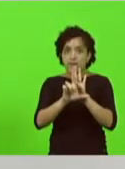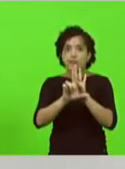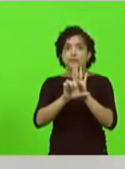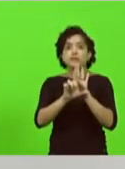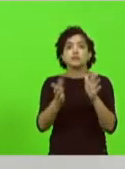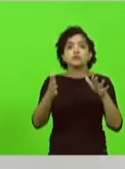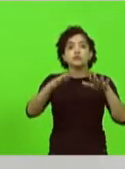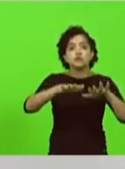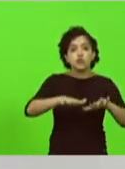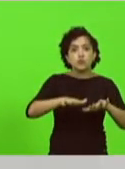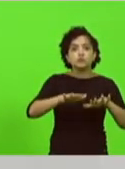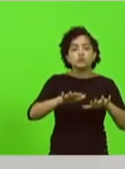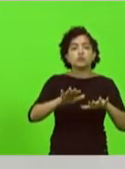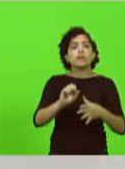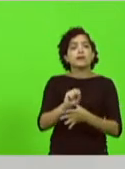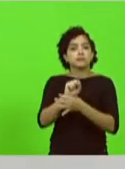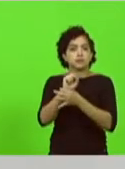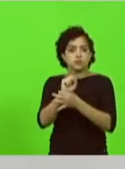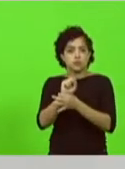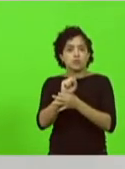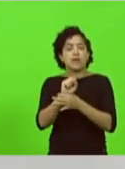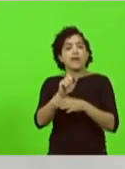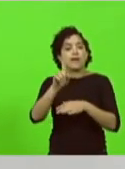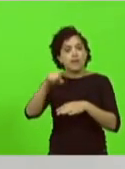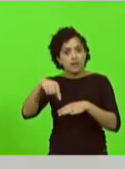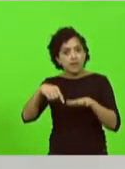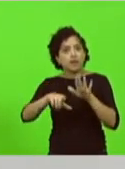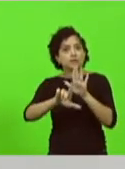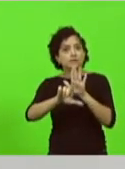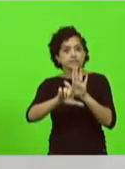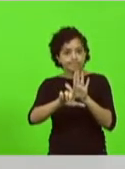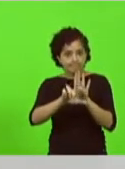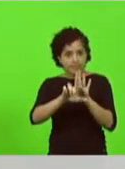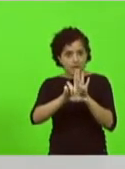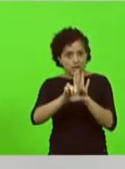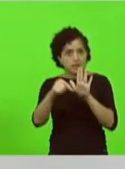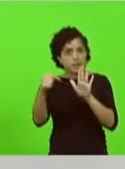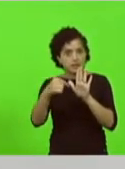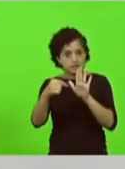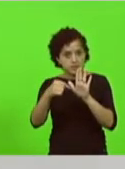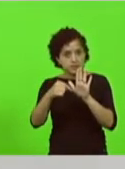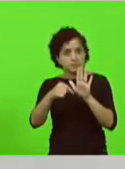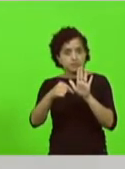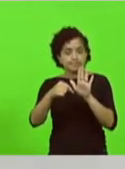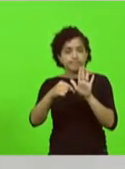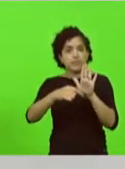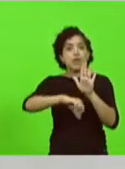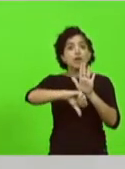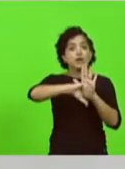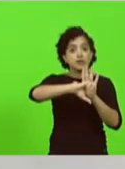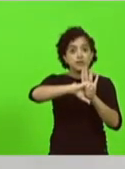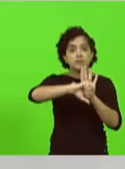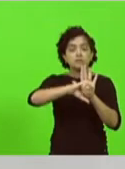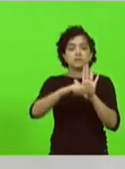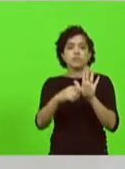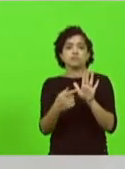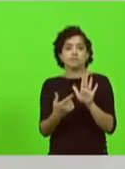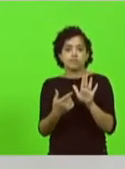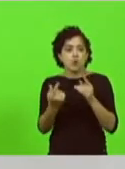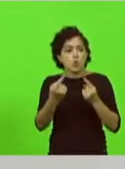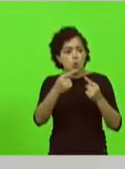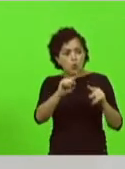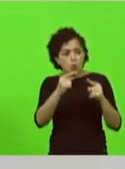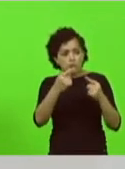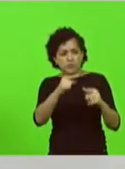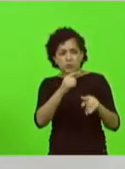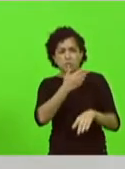crime praticar, induzir ou incitar discriminação de pessoa em razão de sua deficiência,